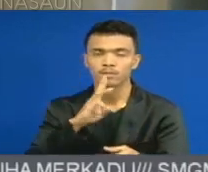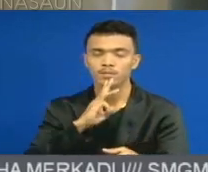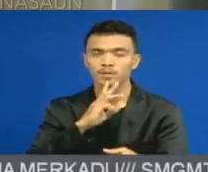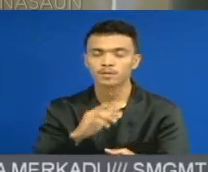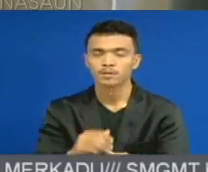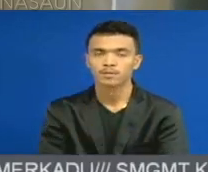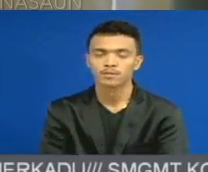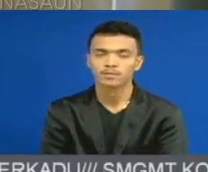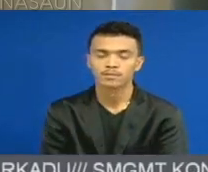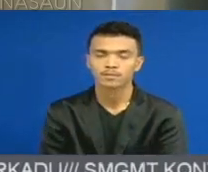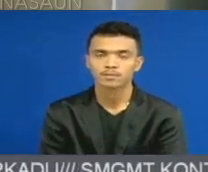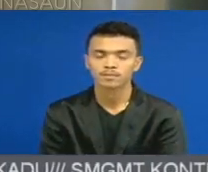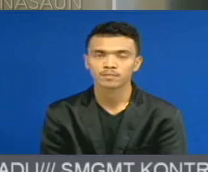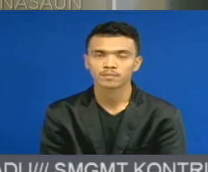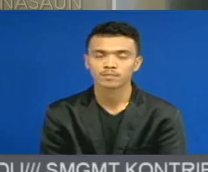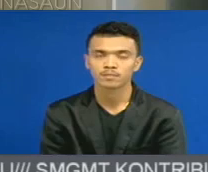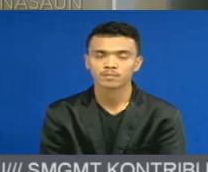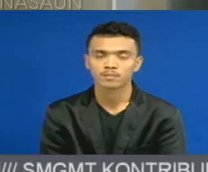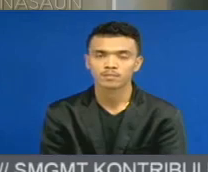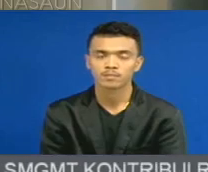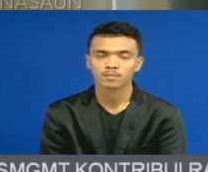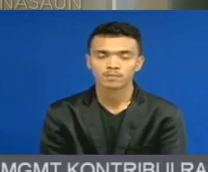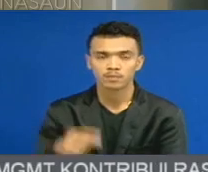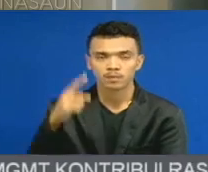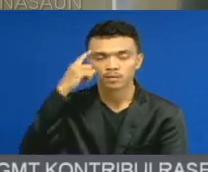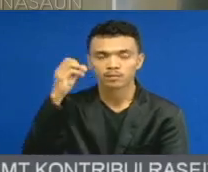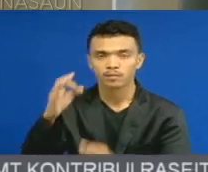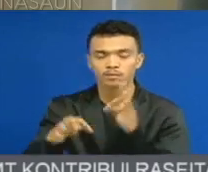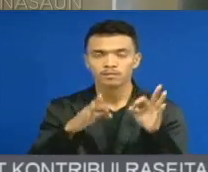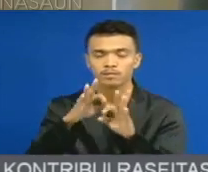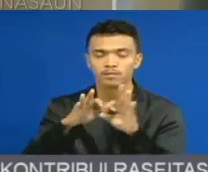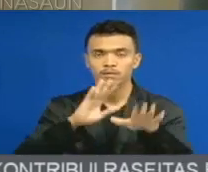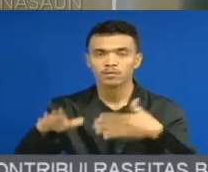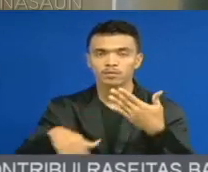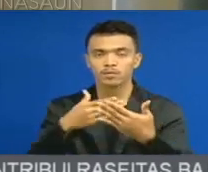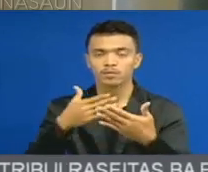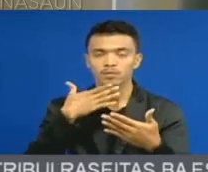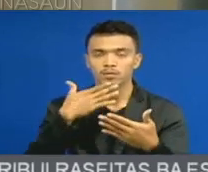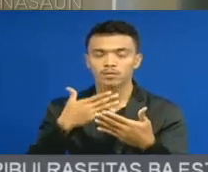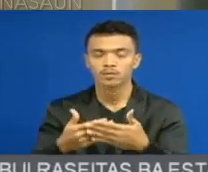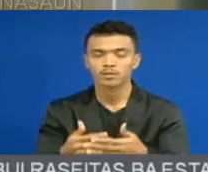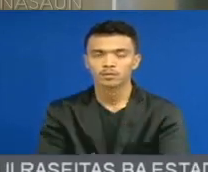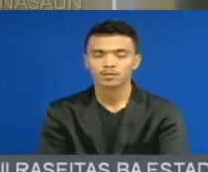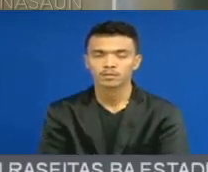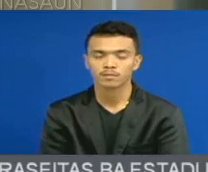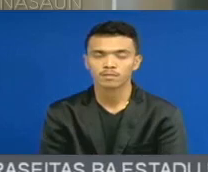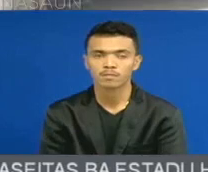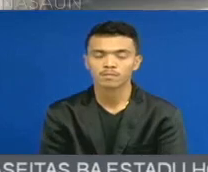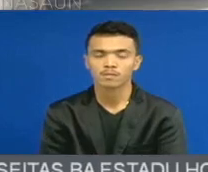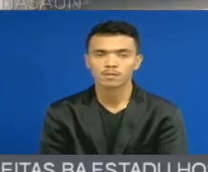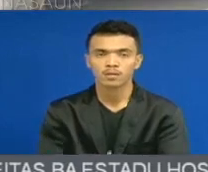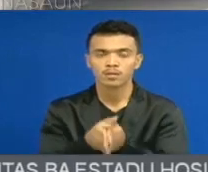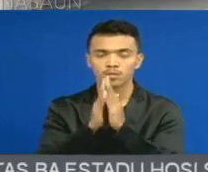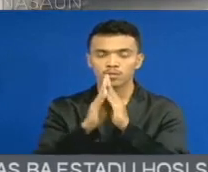ida ne sa imos lamenta sa uno ida to ba ita ama be ita fiar kata ka bo toto se la uno ne ane ne kondisa un ba iha markano ser Ernesto Matos Soares Mos